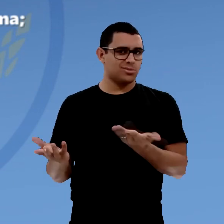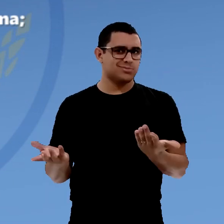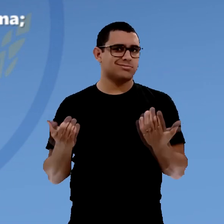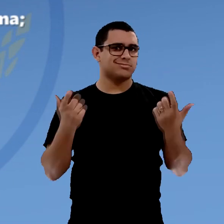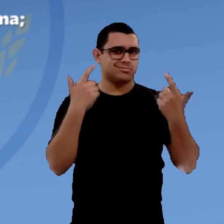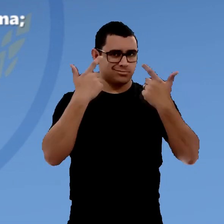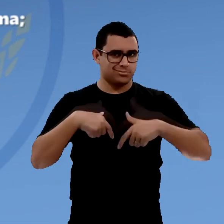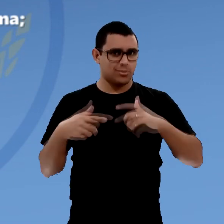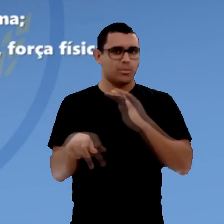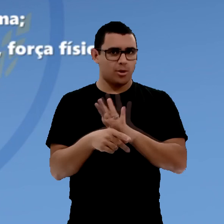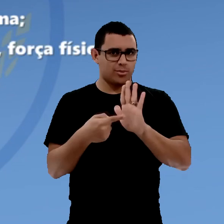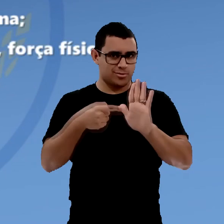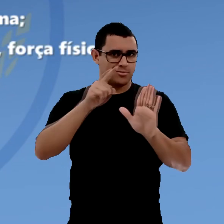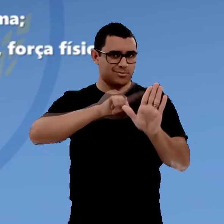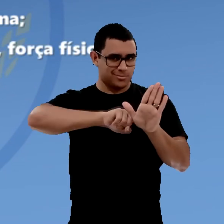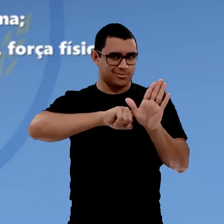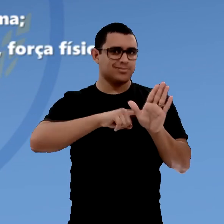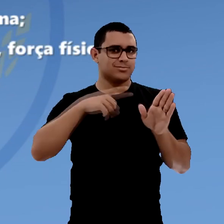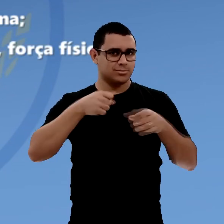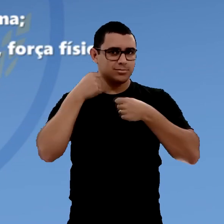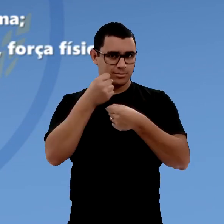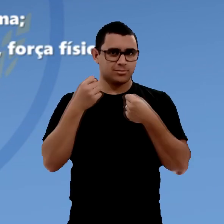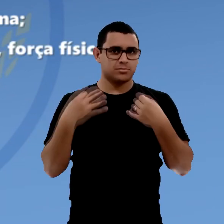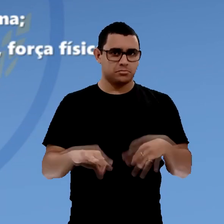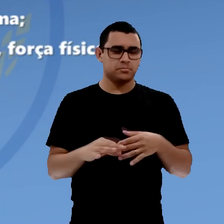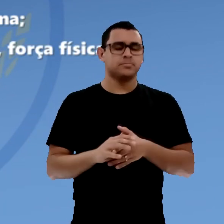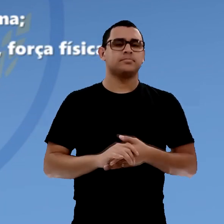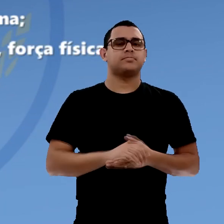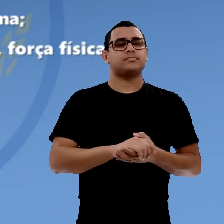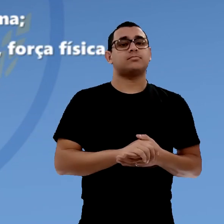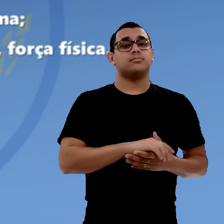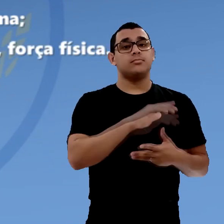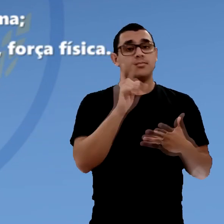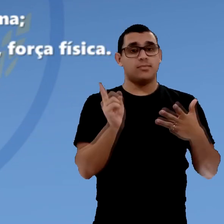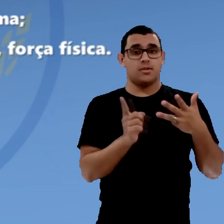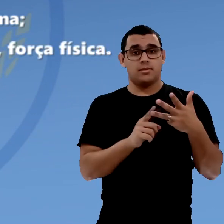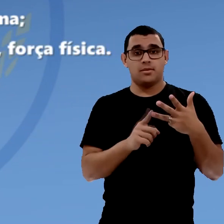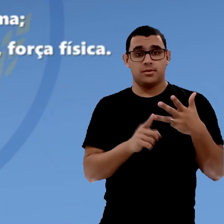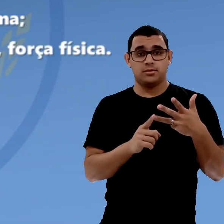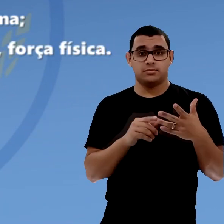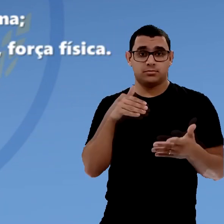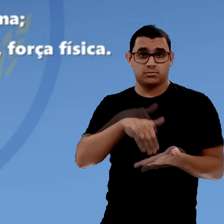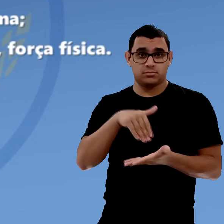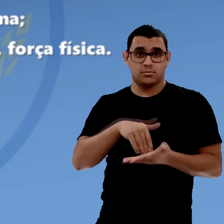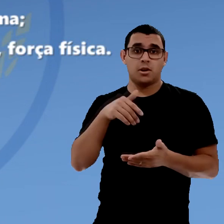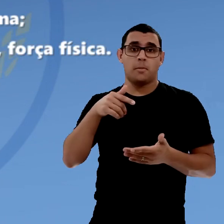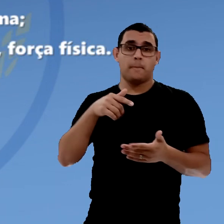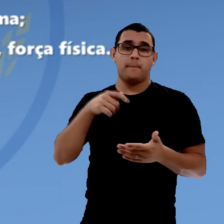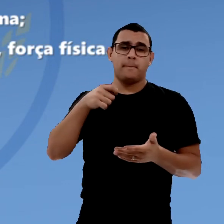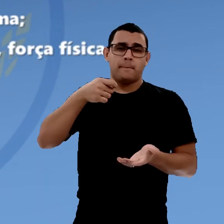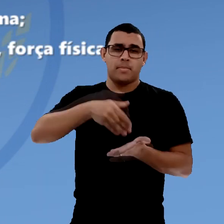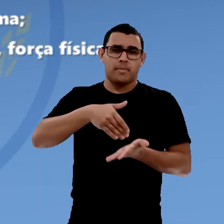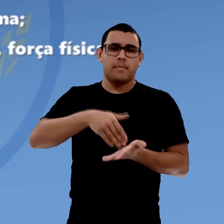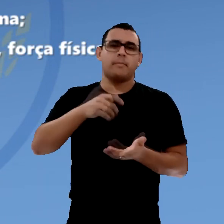recurso subjetivo do poder. E por último, o recurso, que é um dos piores, né, o pior, que